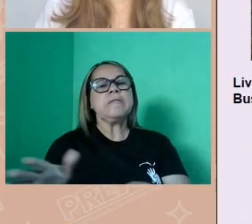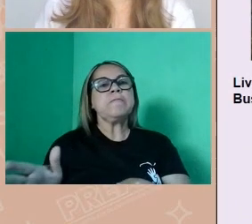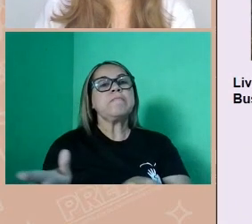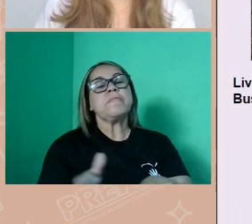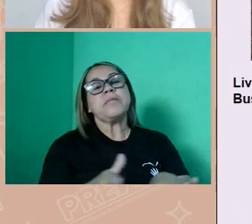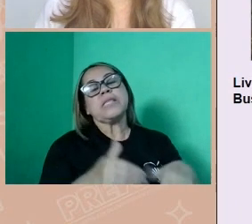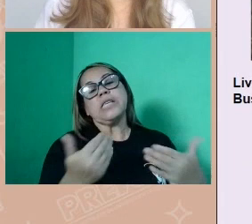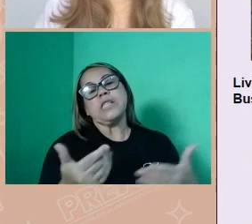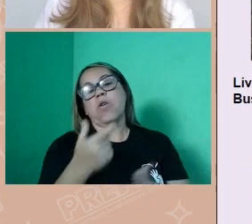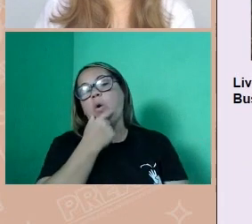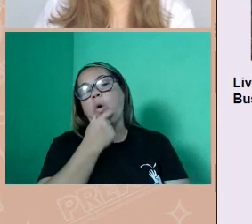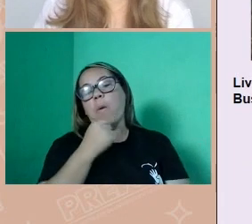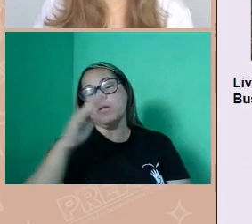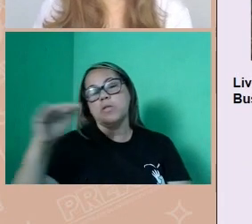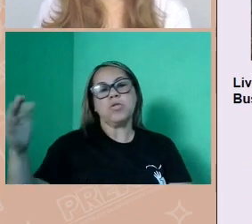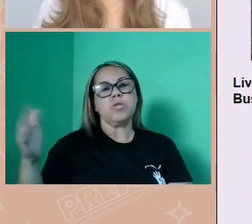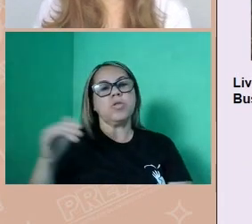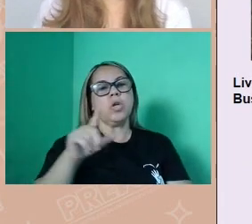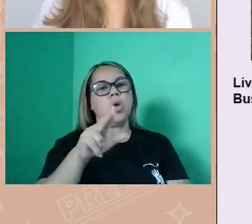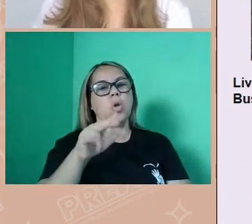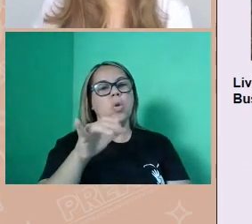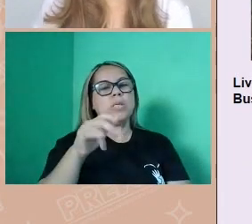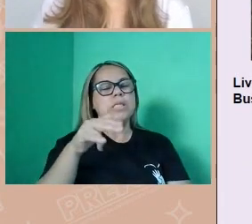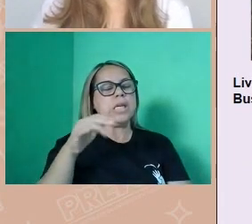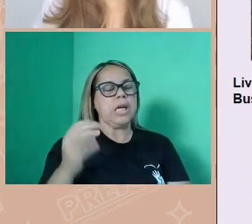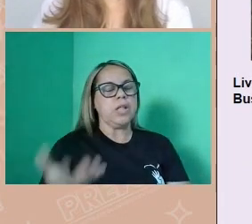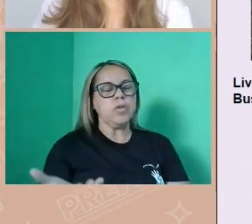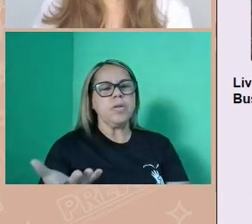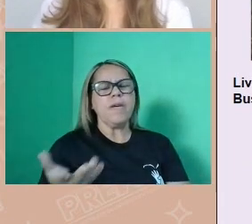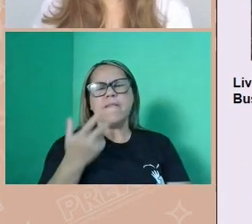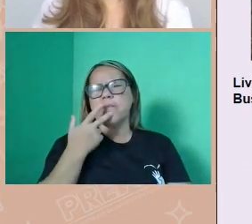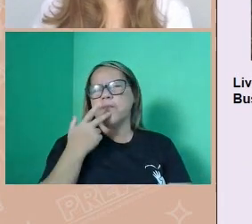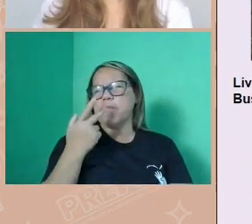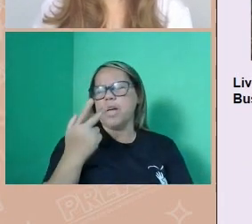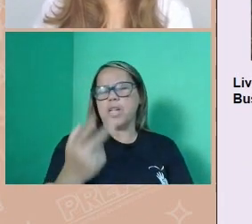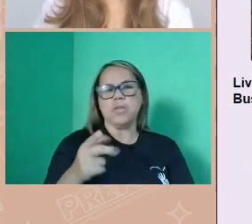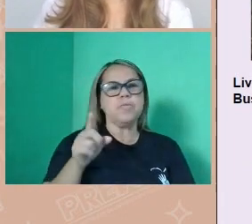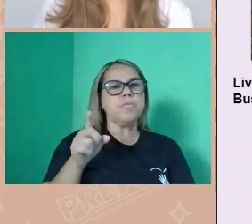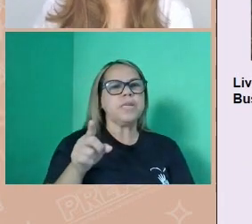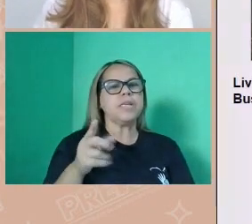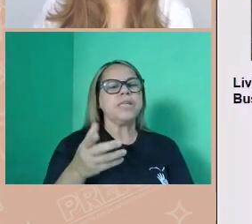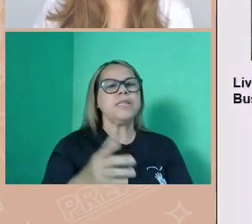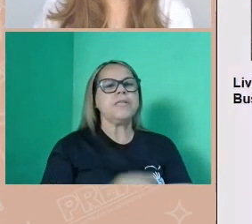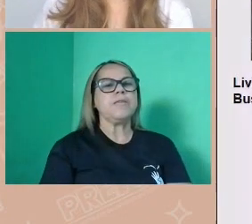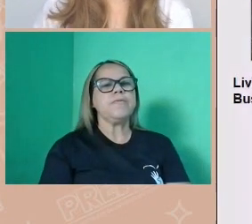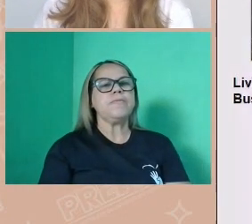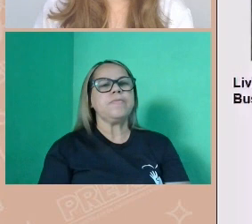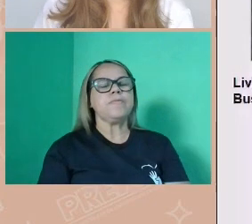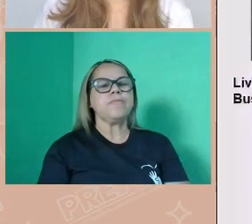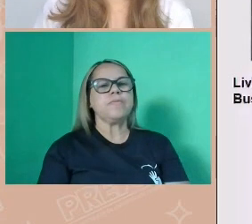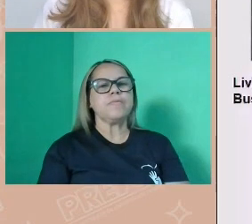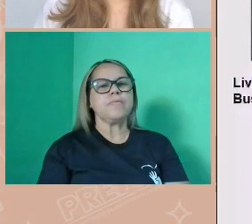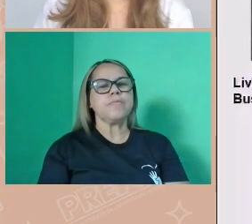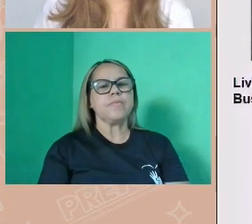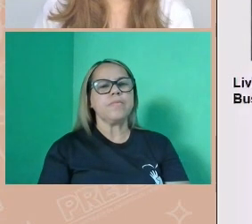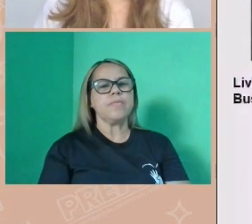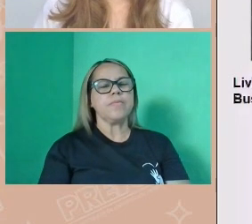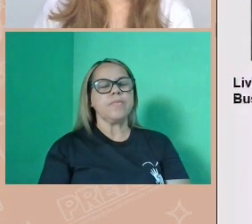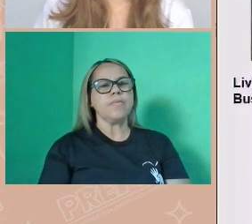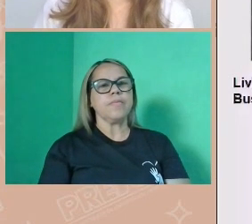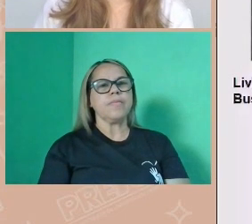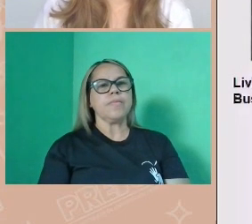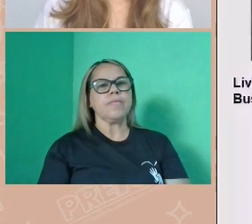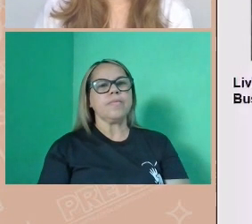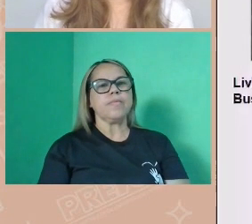jovem surfista chamado Luciano Schmidt disse a Moriyama that the art of bus surfing que a